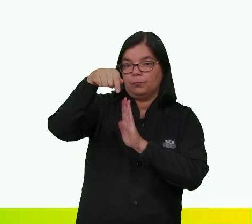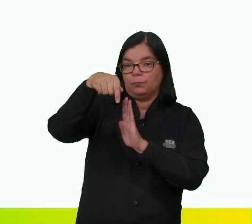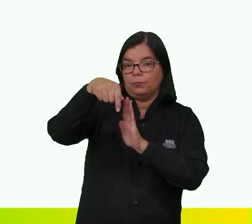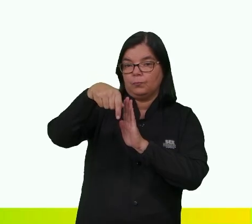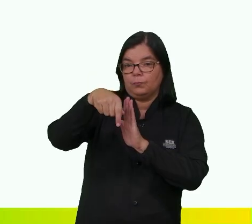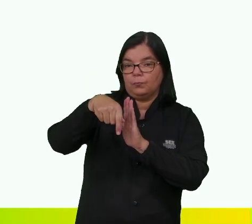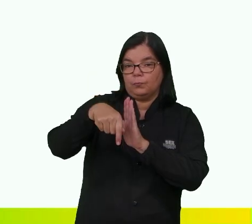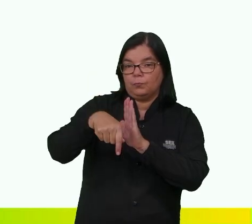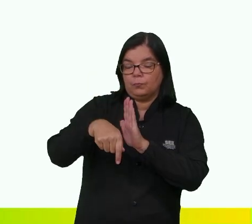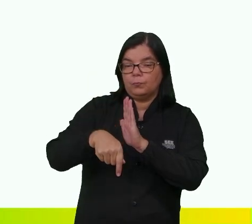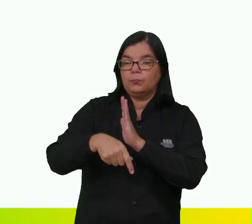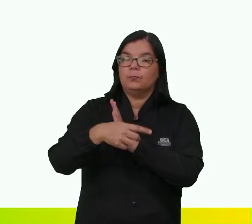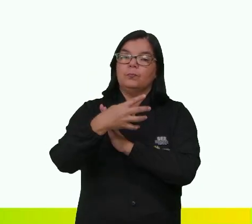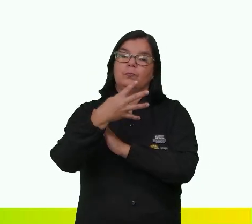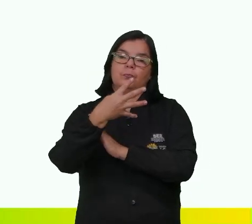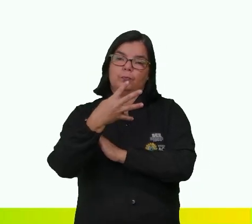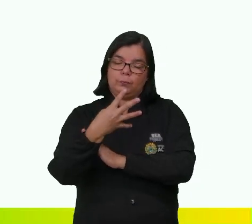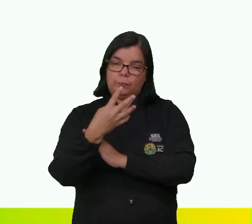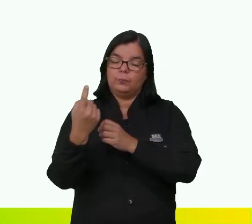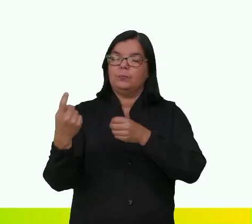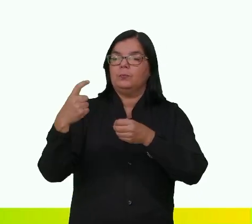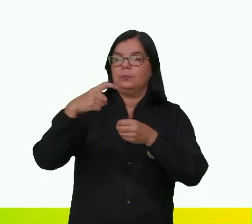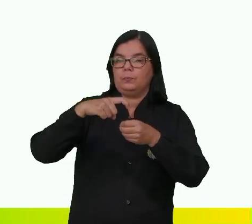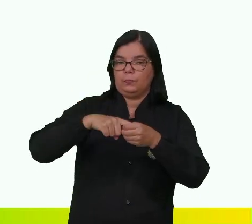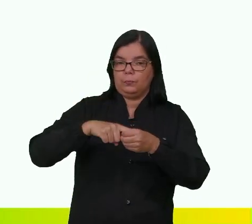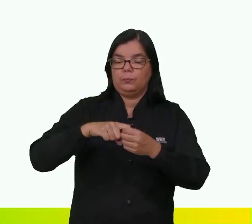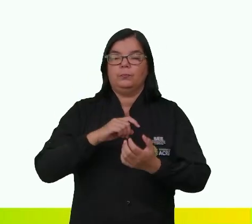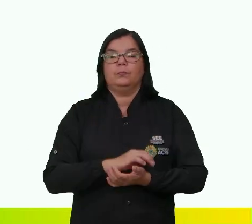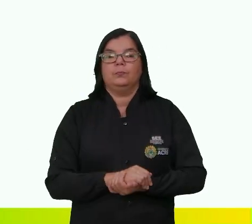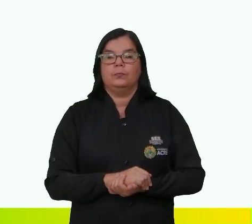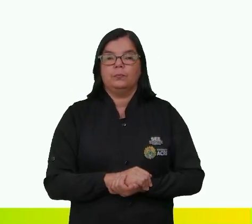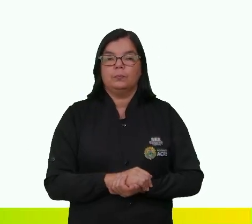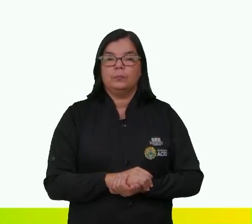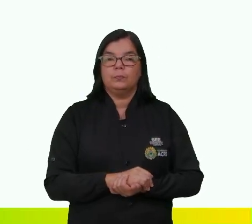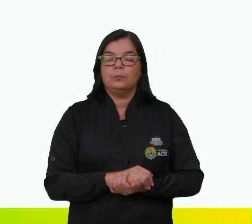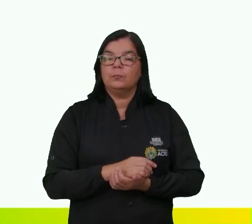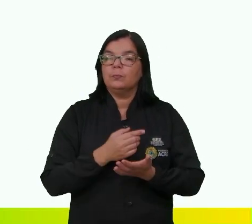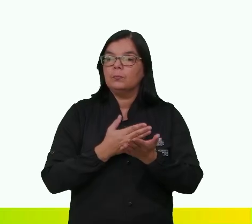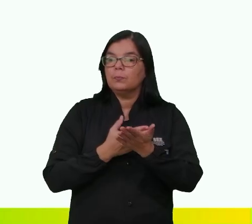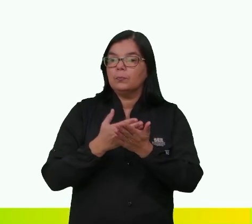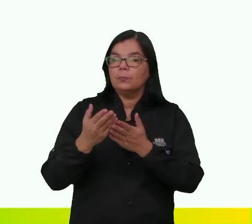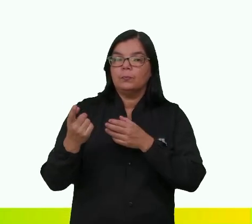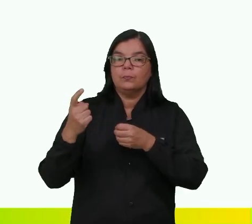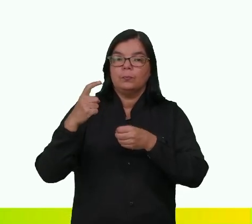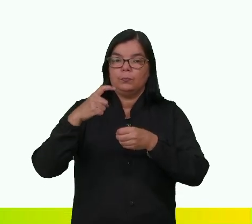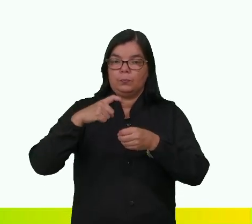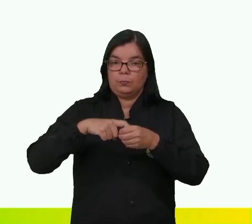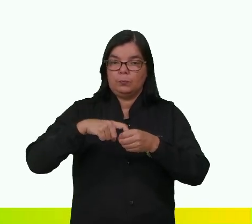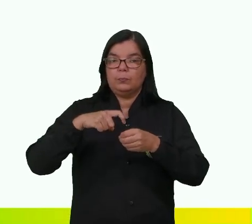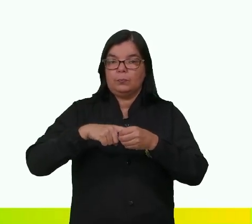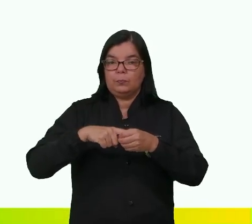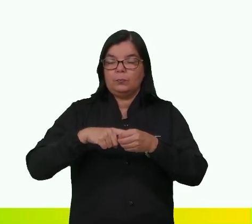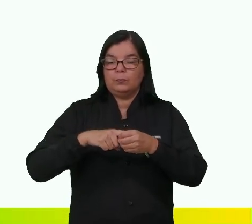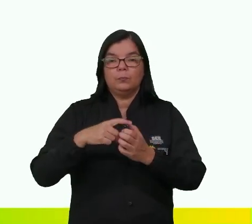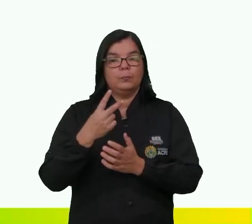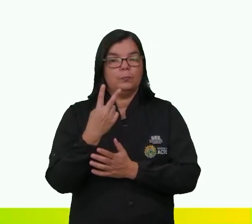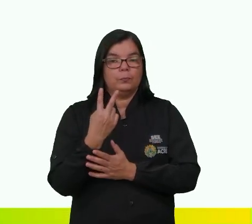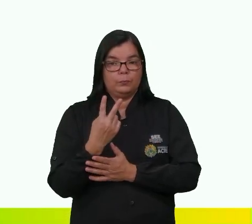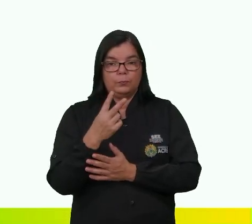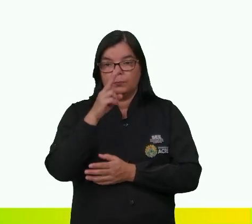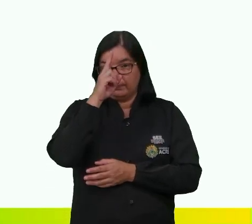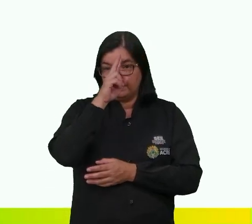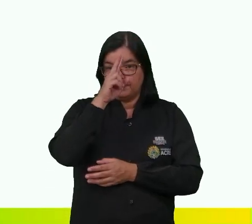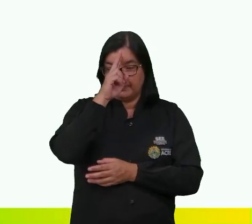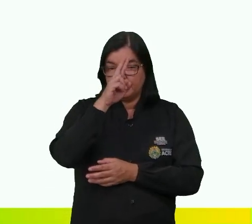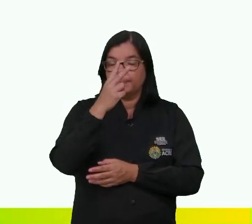ela volta para o solo. E ela começa a voltar de novo lá em 2. Lembra na